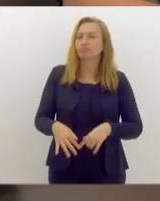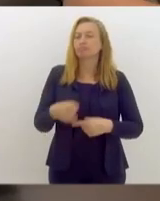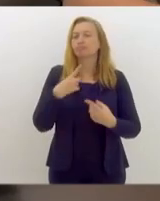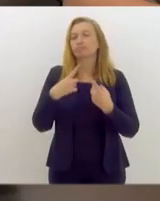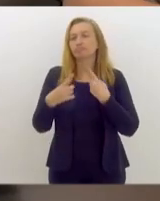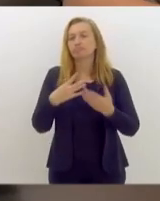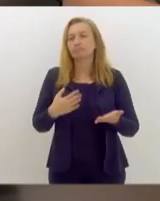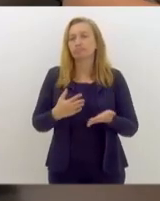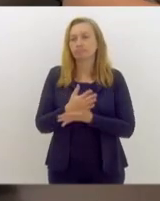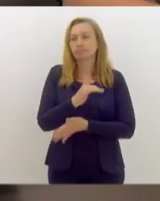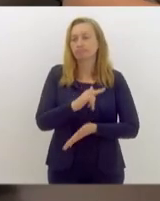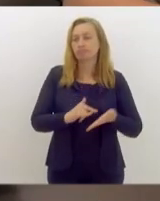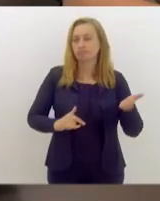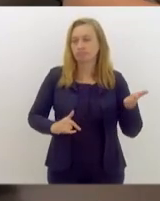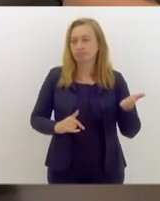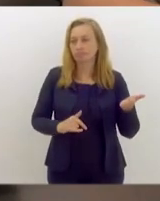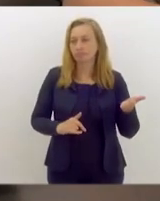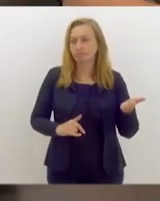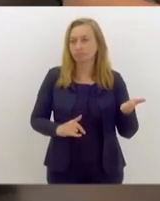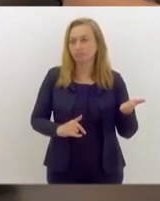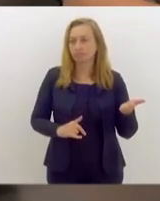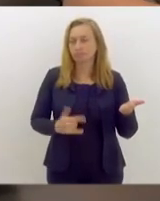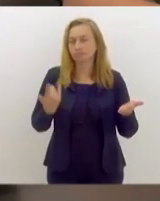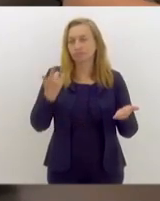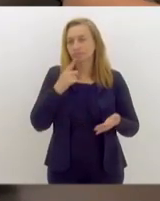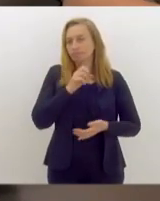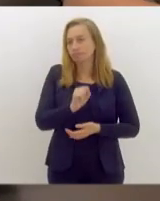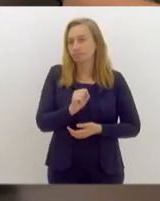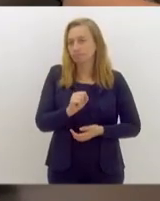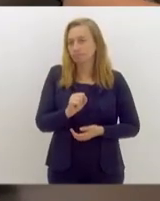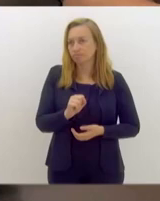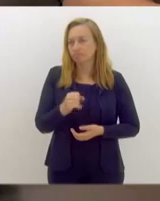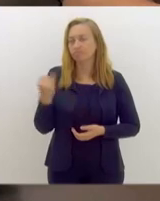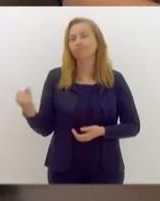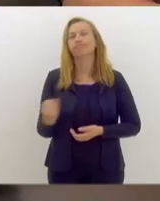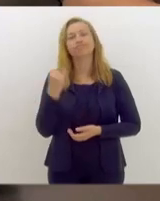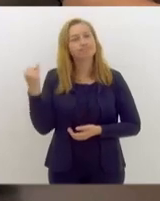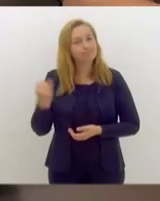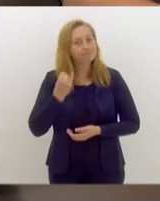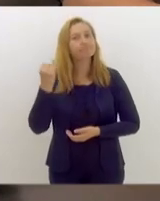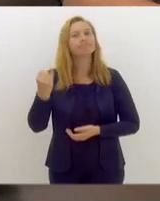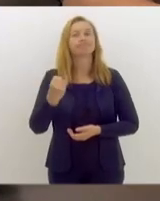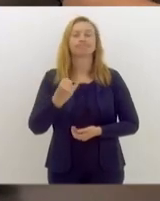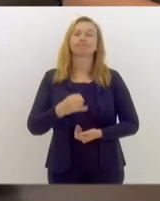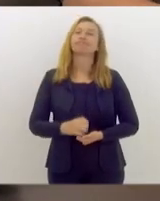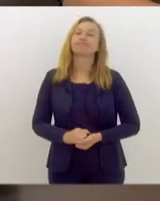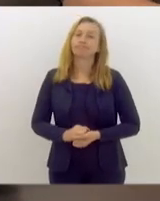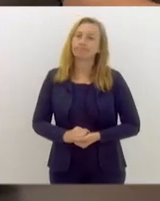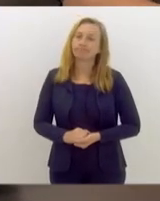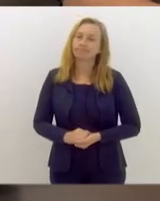aprovação deste documento, foi uma conquista importantíssima.